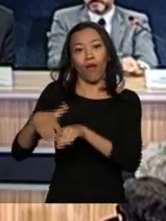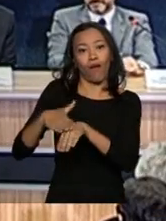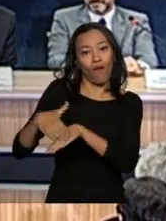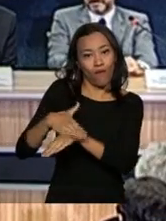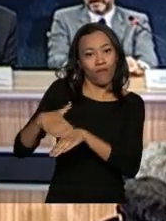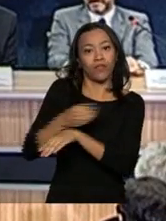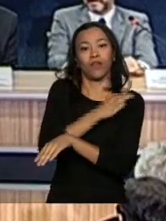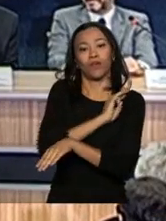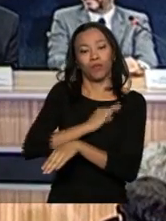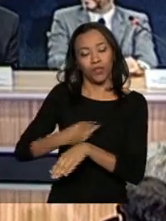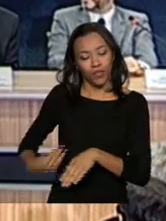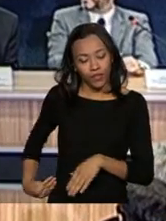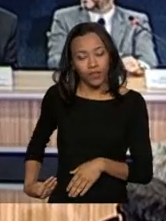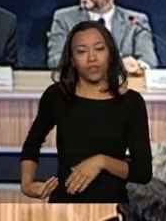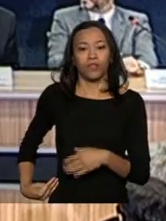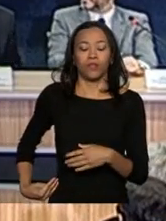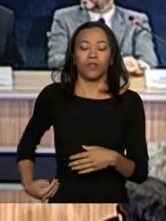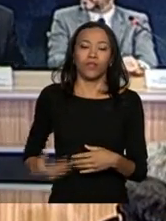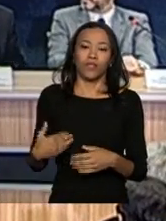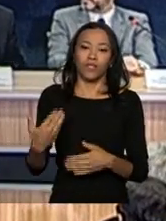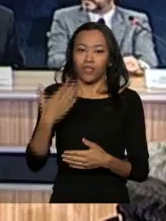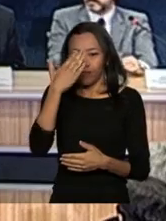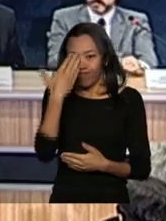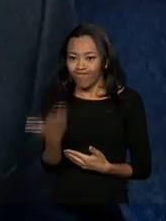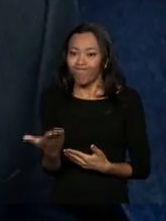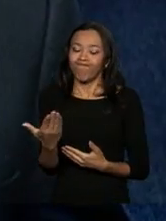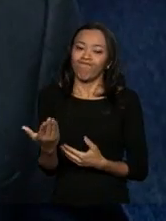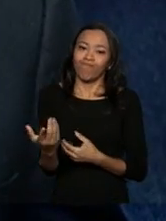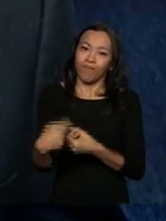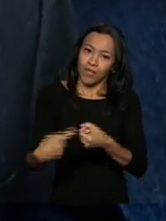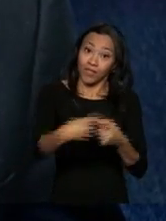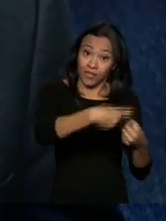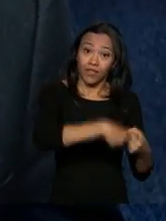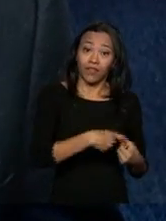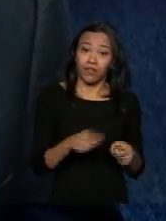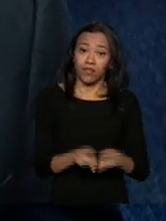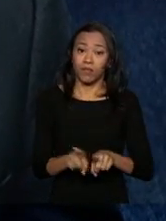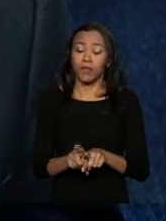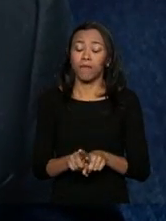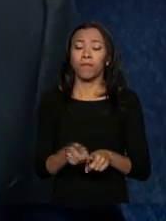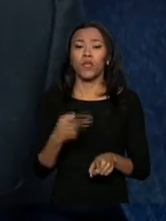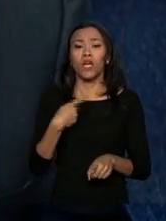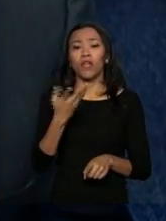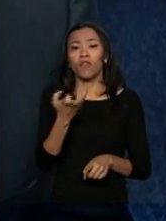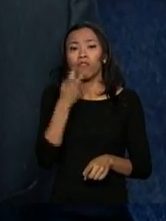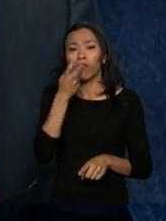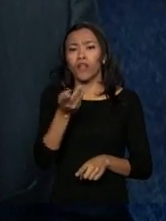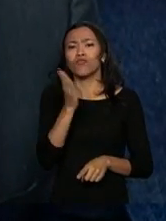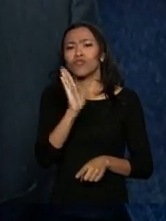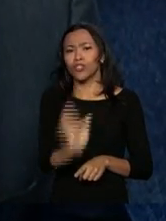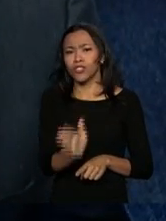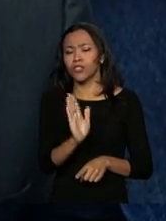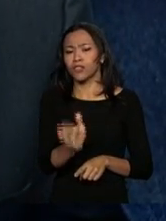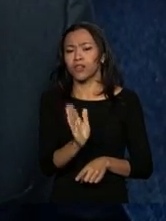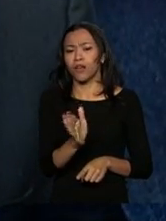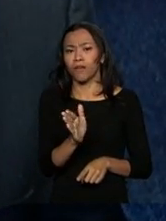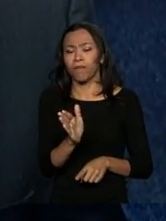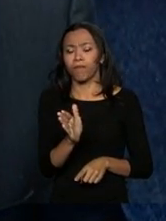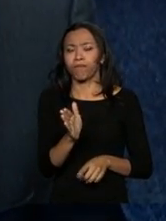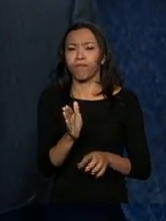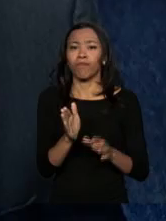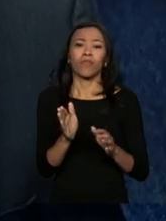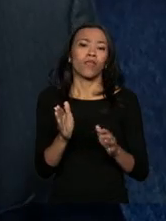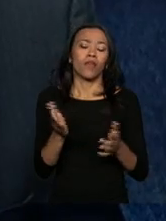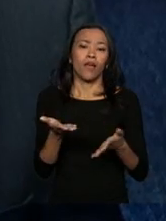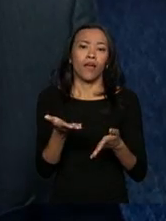parceiros aqui que eu me referi com mais James e quero dizer para vocês o seguinte eu já tive do outro lado no momento de lançamento de um